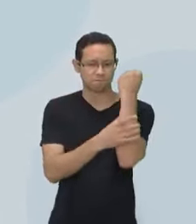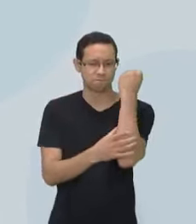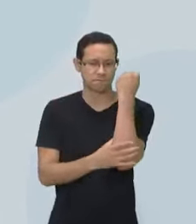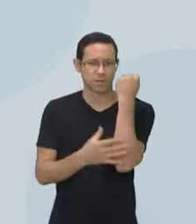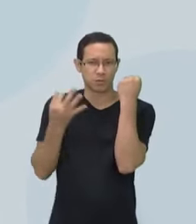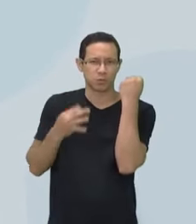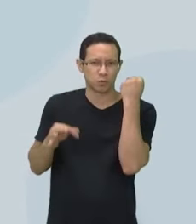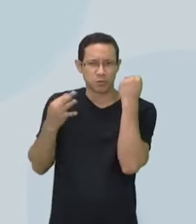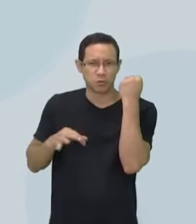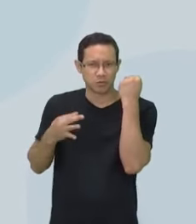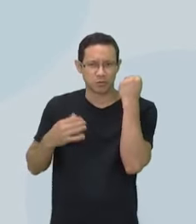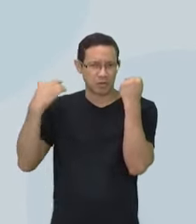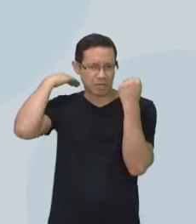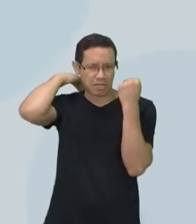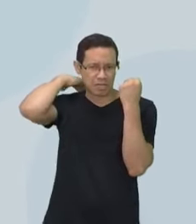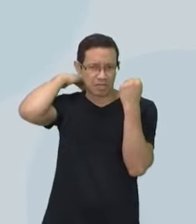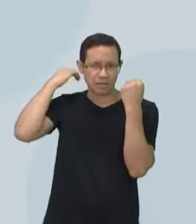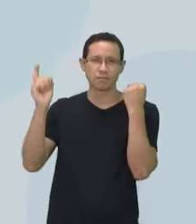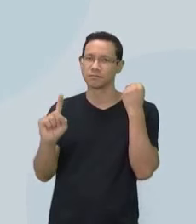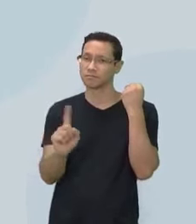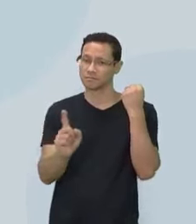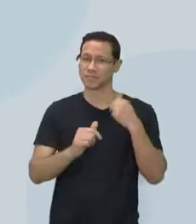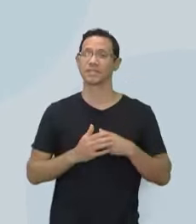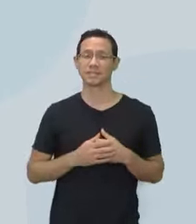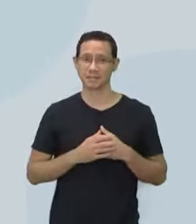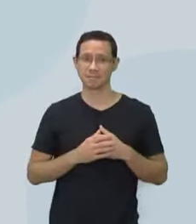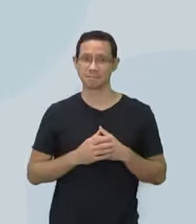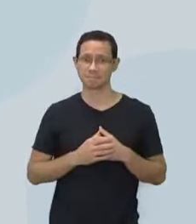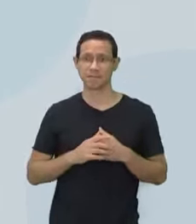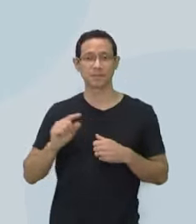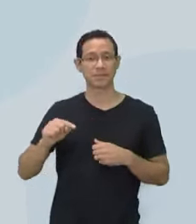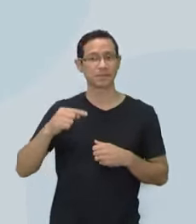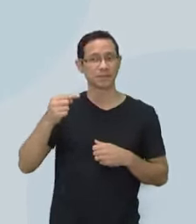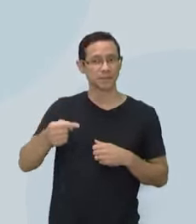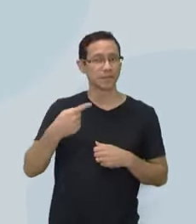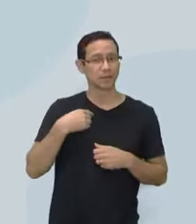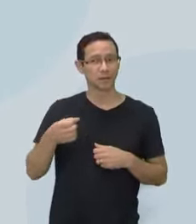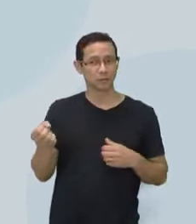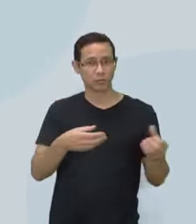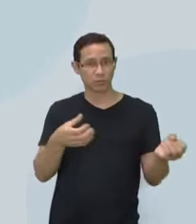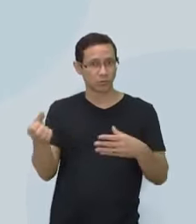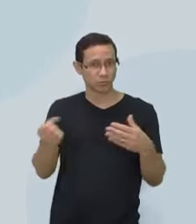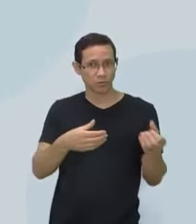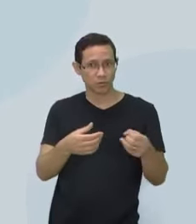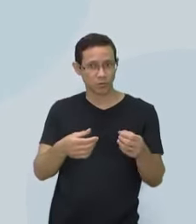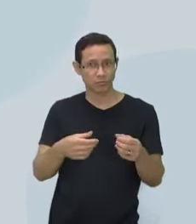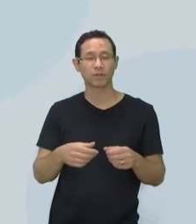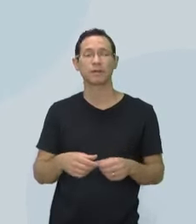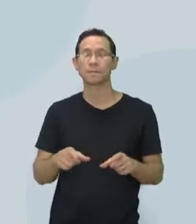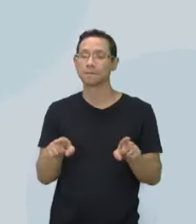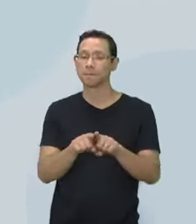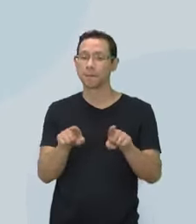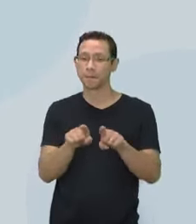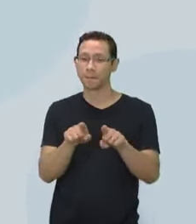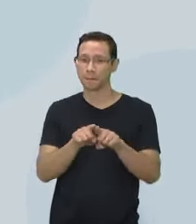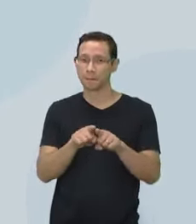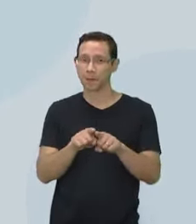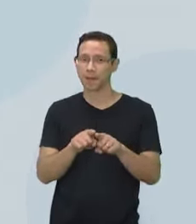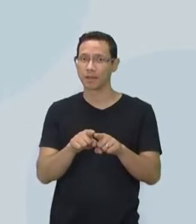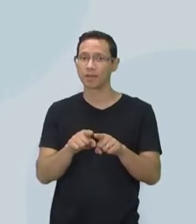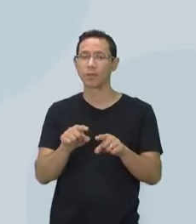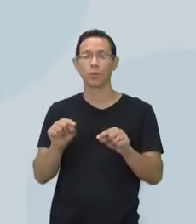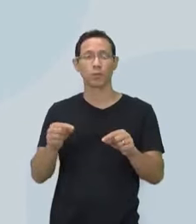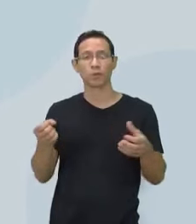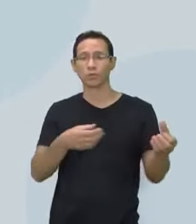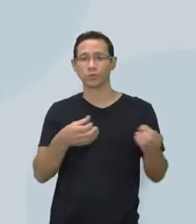coluna de ninguém. A segunda geração de aparelhos não traria apenas novos aparelhos, todavia também iria aderir